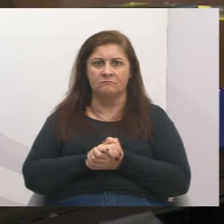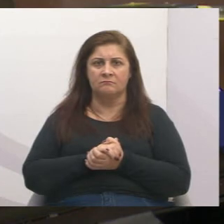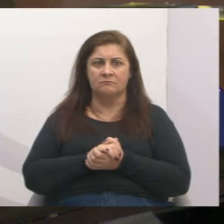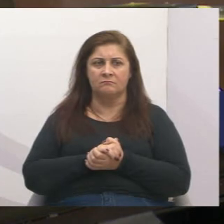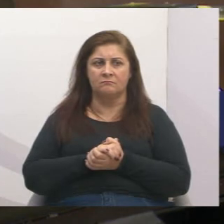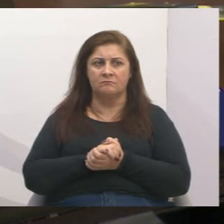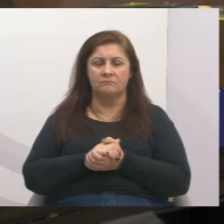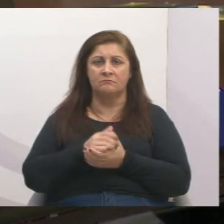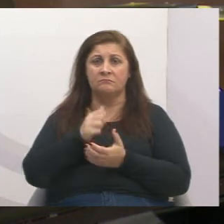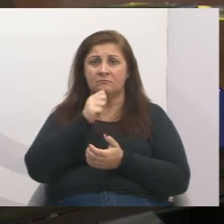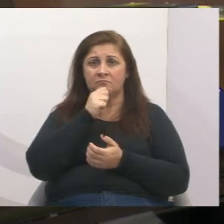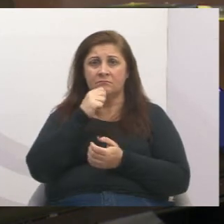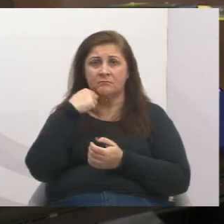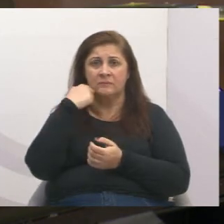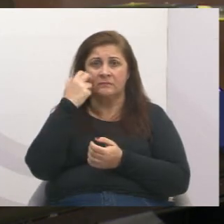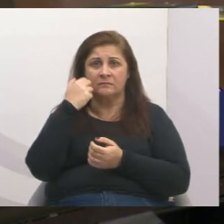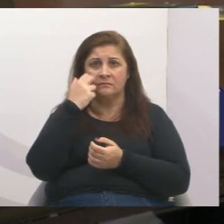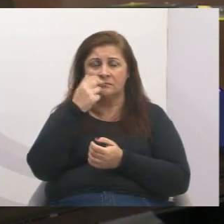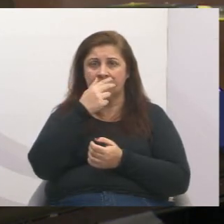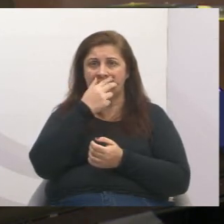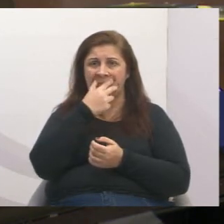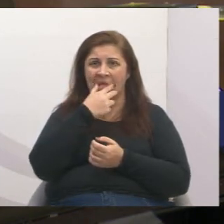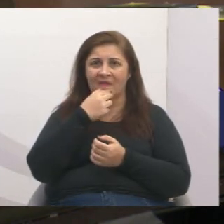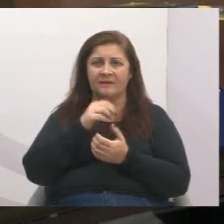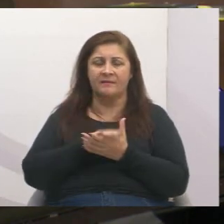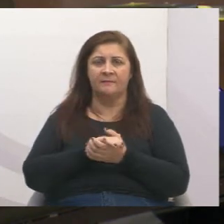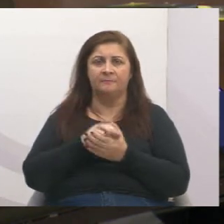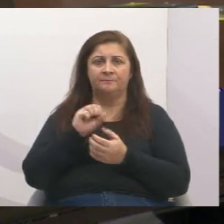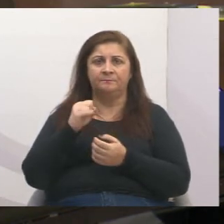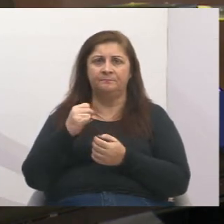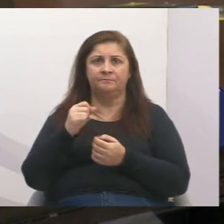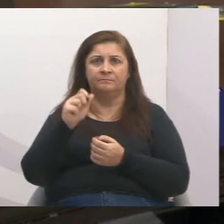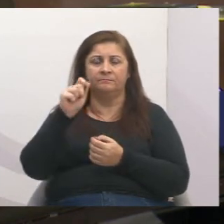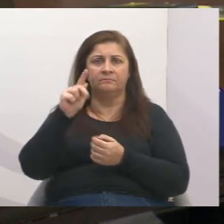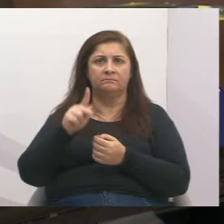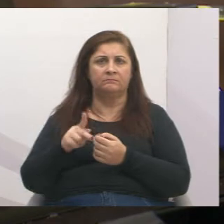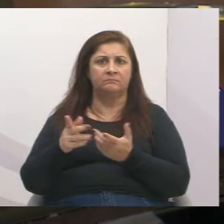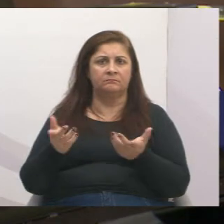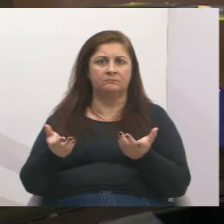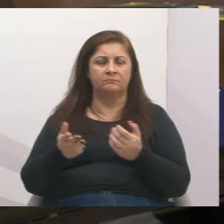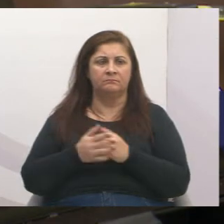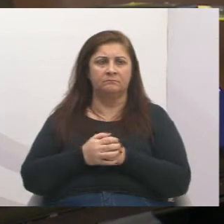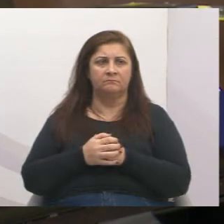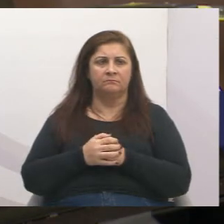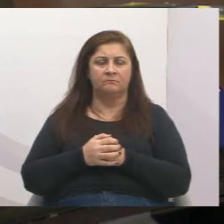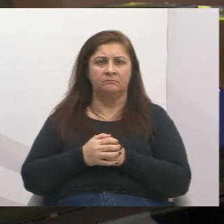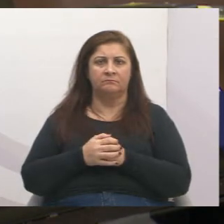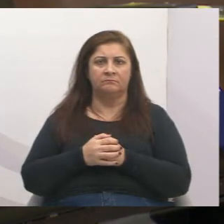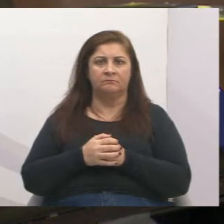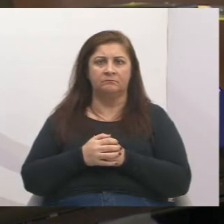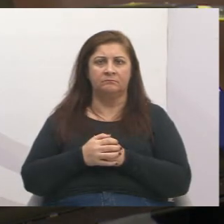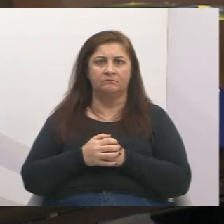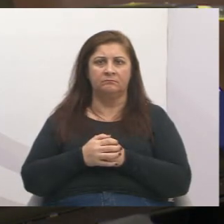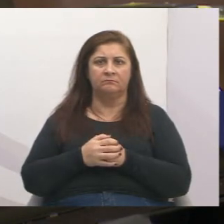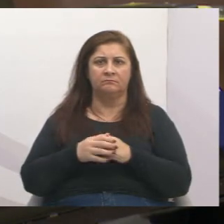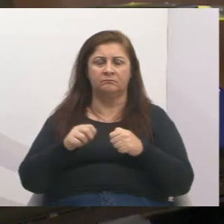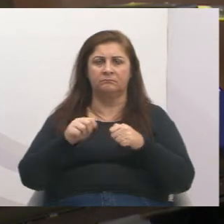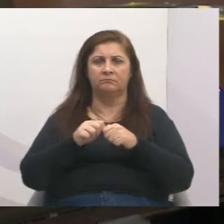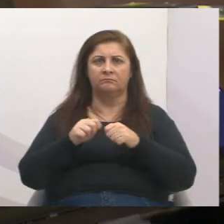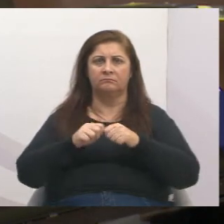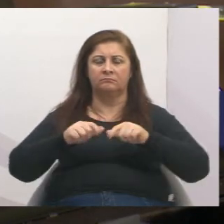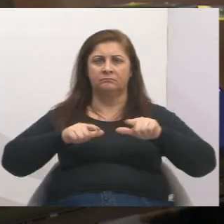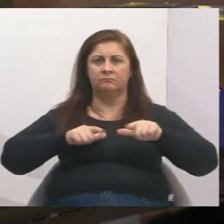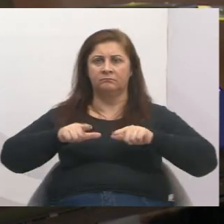continua a vergonha ainda quando mexe na aposentadoria de quem executa umas atividades